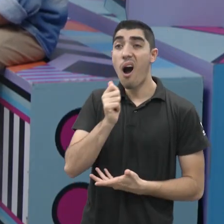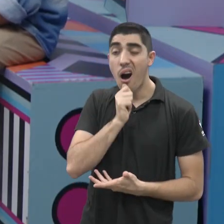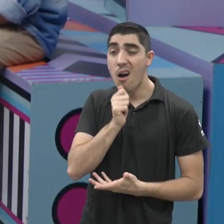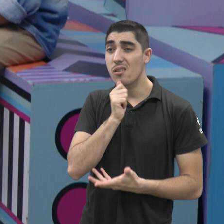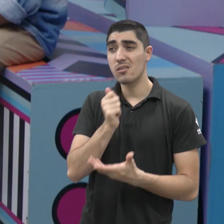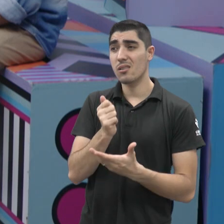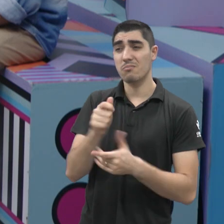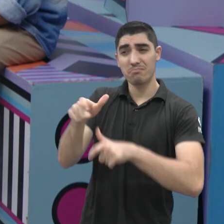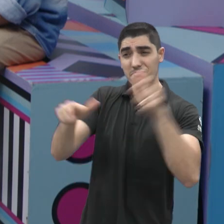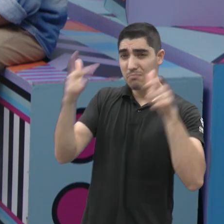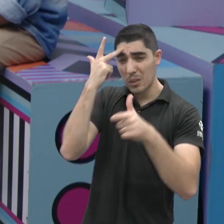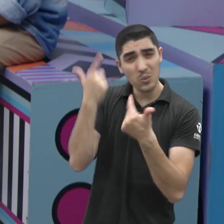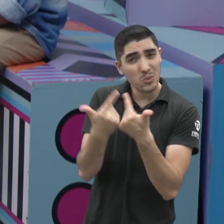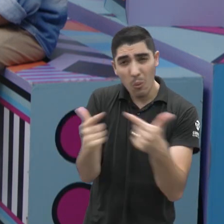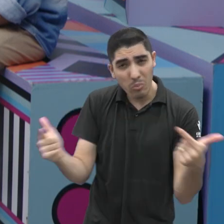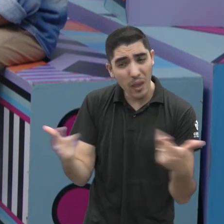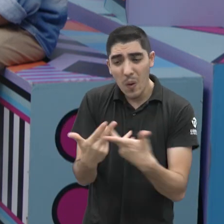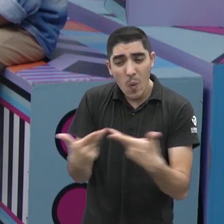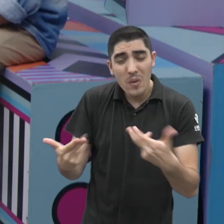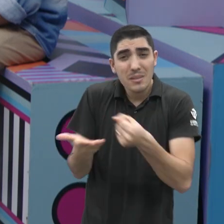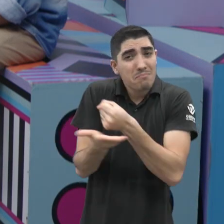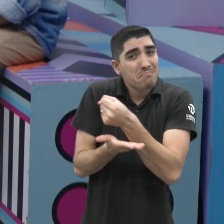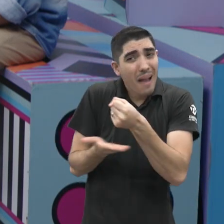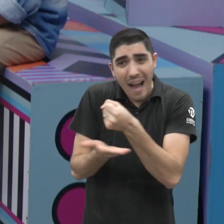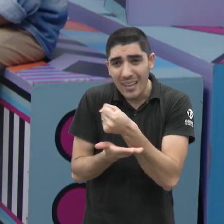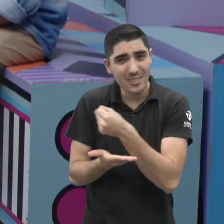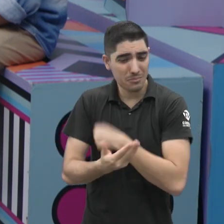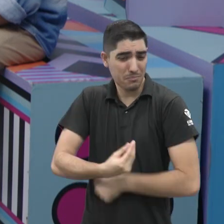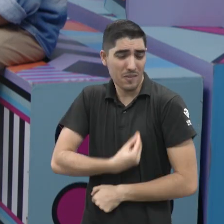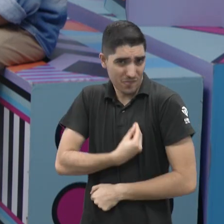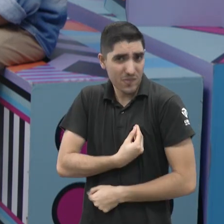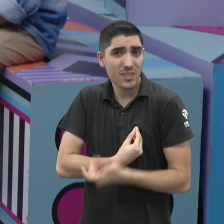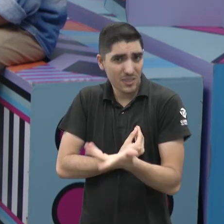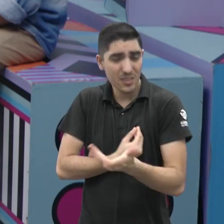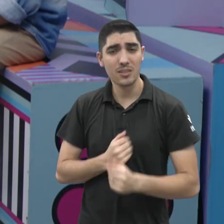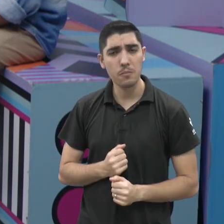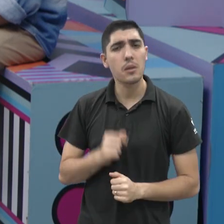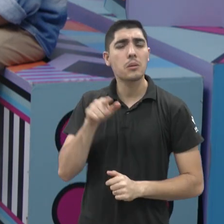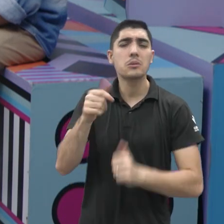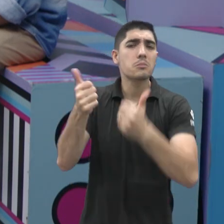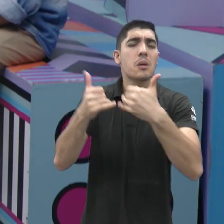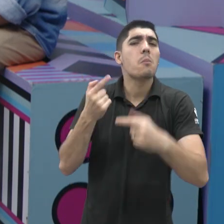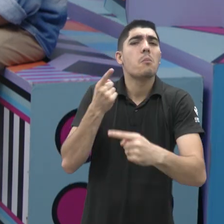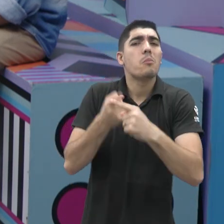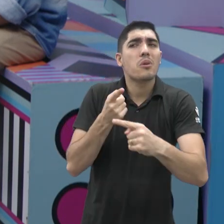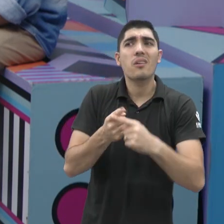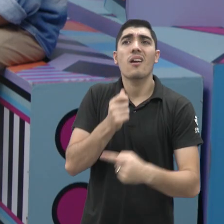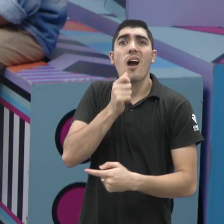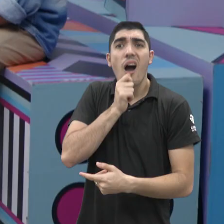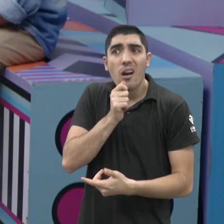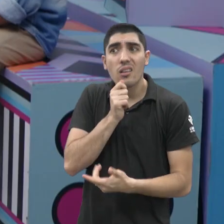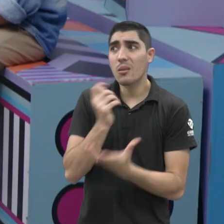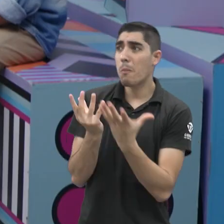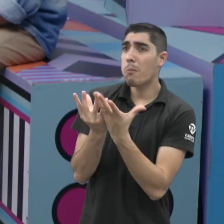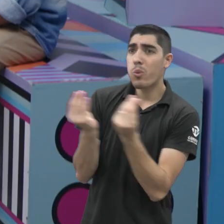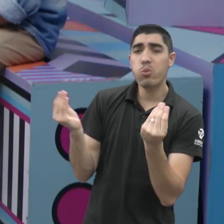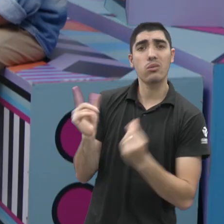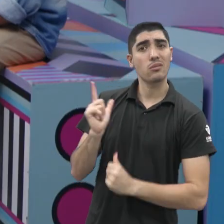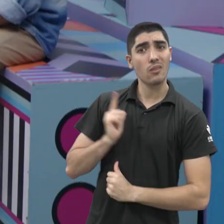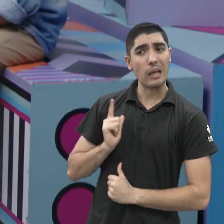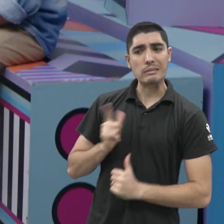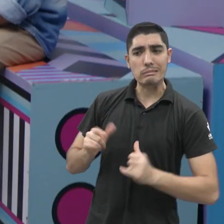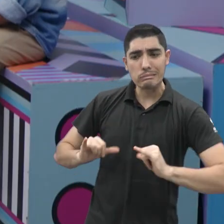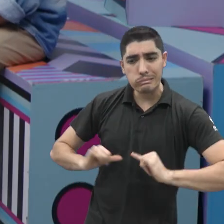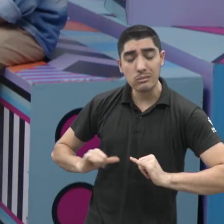esses serviços e, claro que é tentar simplificar muito, mas por que essa realidade ainda é tão comum, se a gente for pensar principalmente